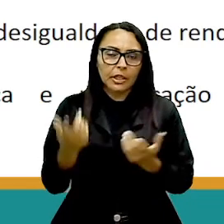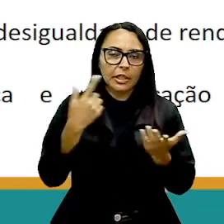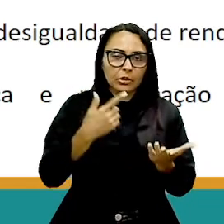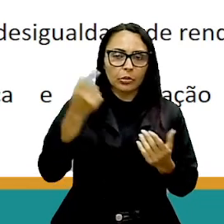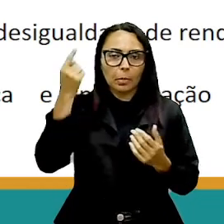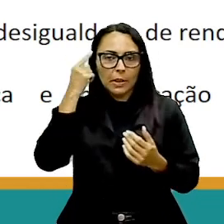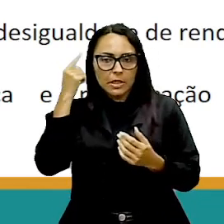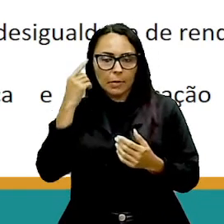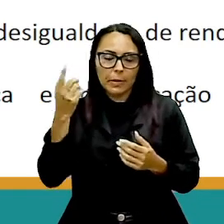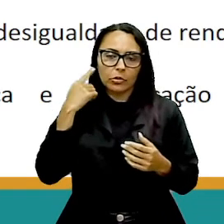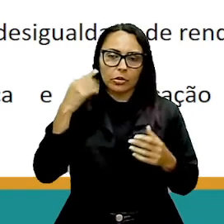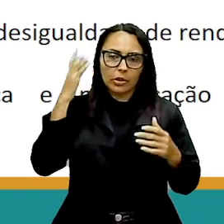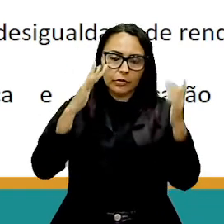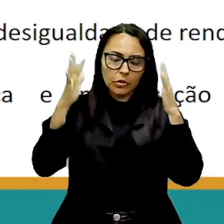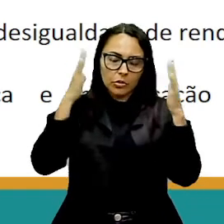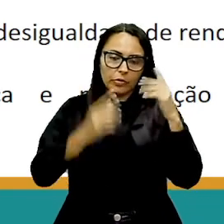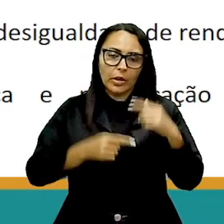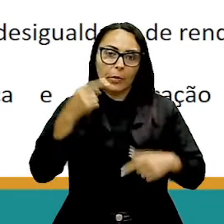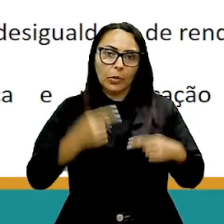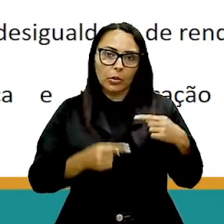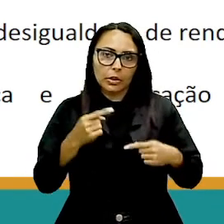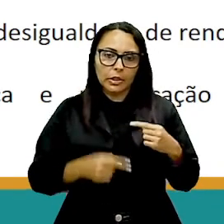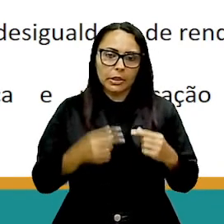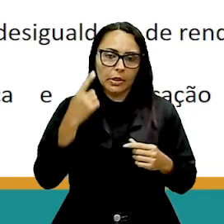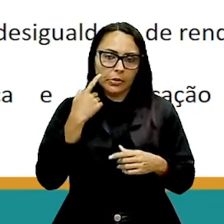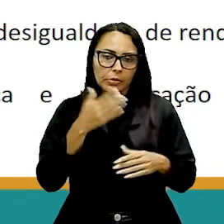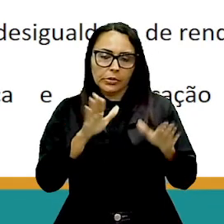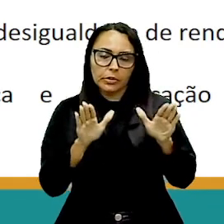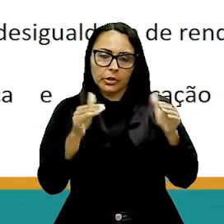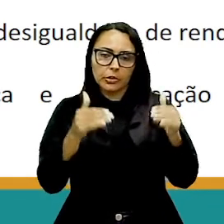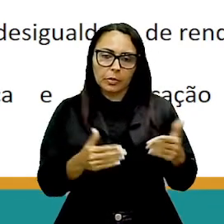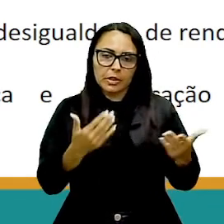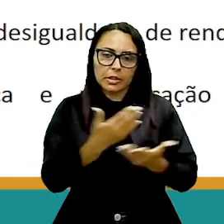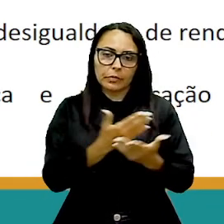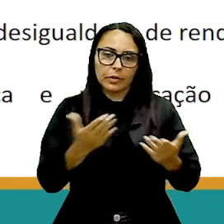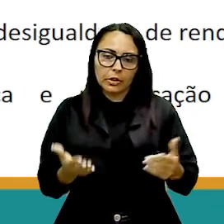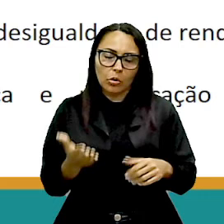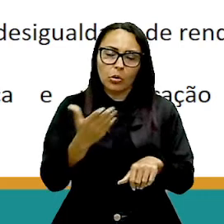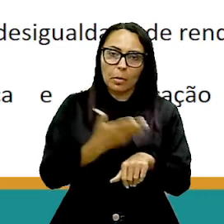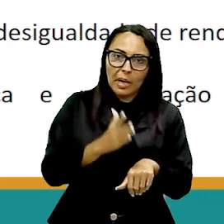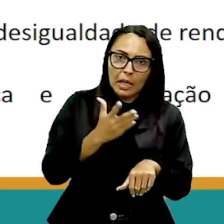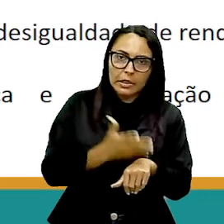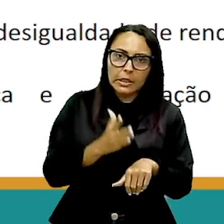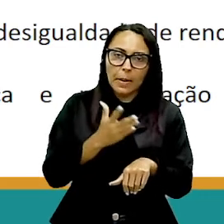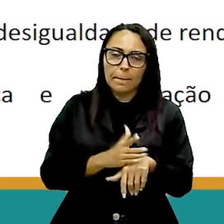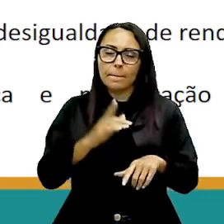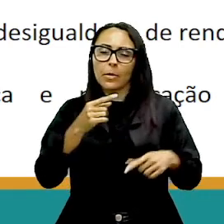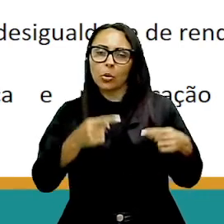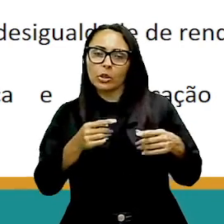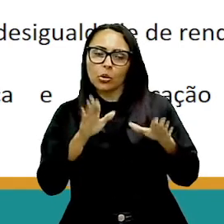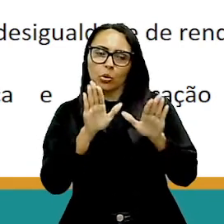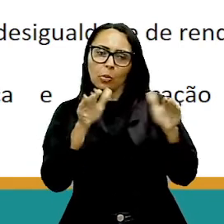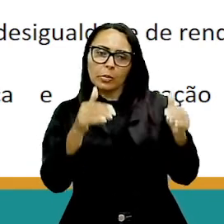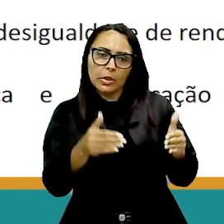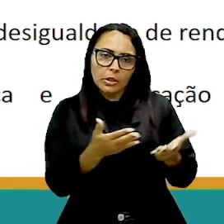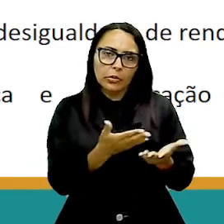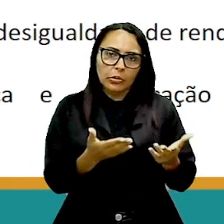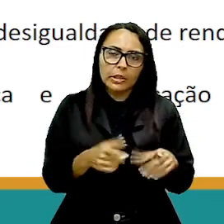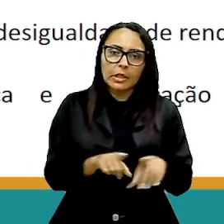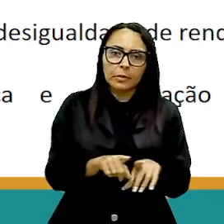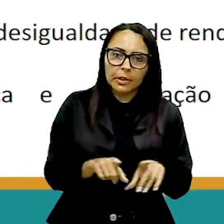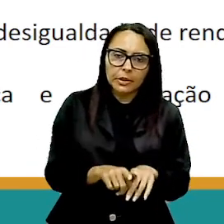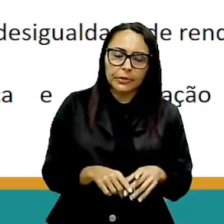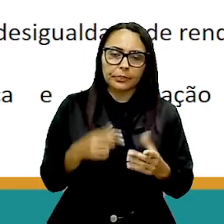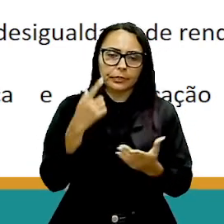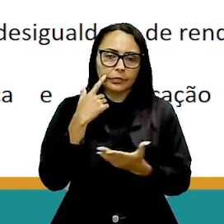pensamento da filosofia política, dentro desse pensamento do exercer poder, do domínio, e é claro,